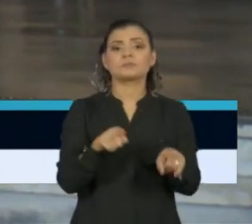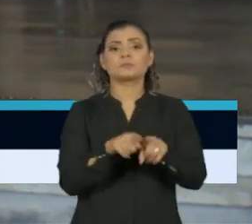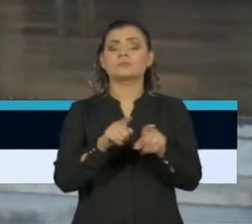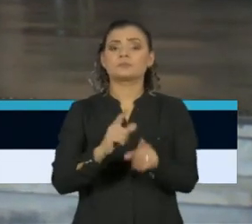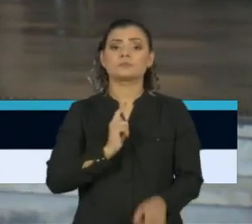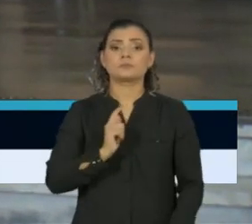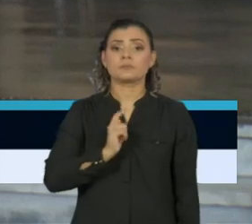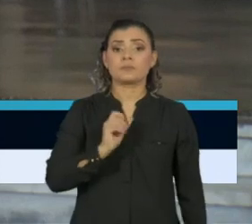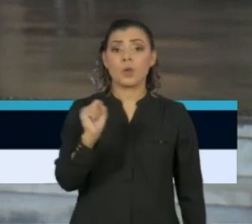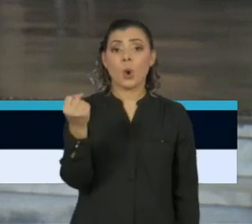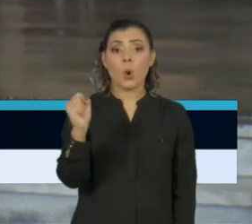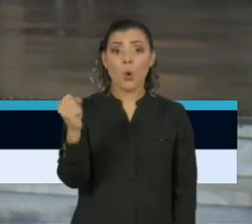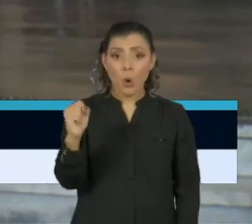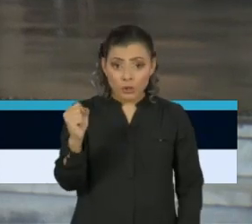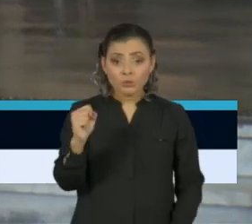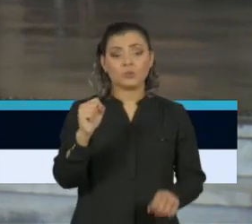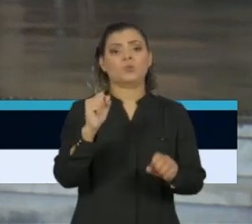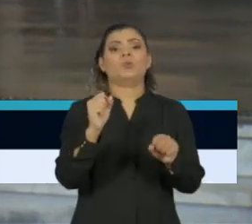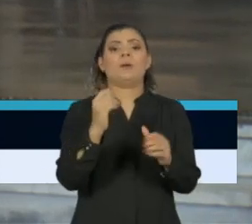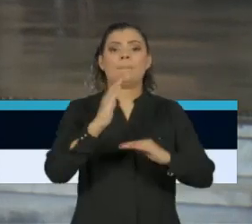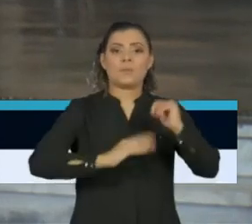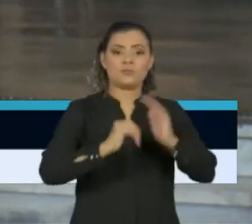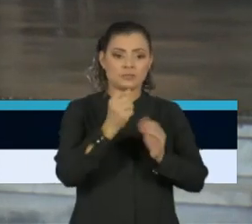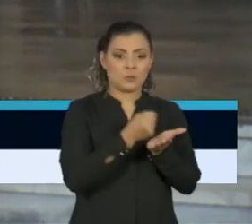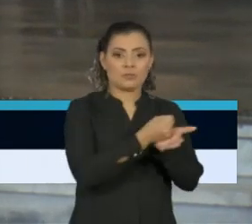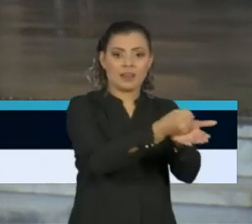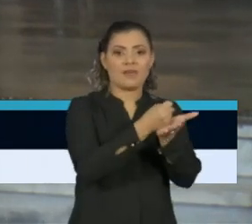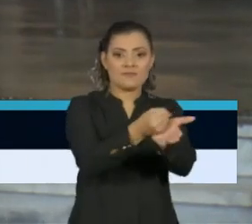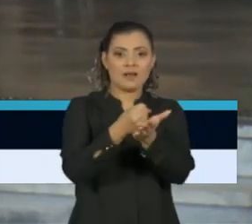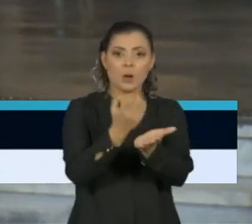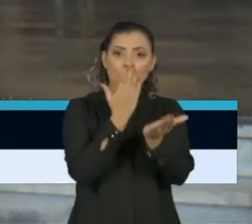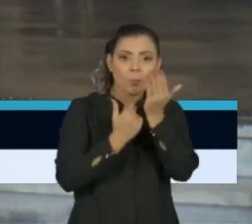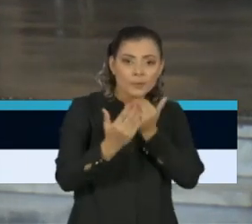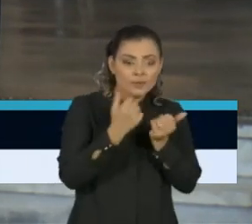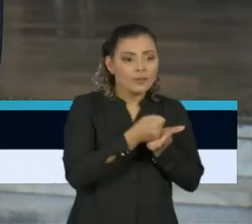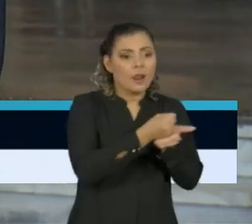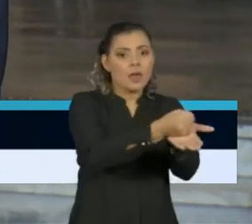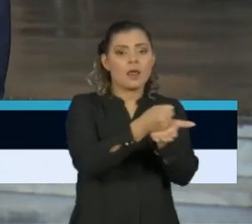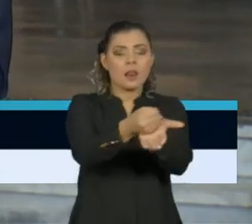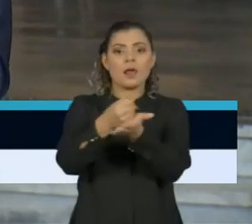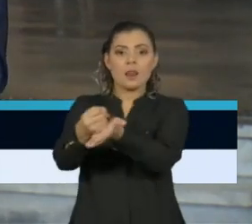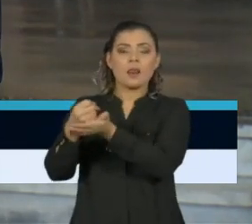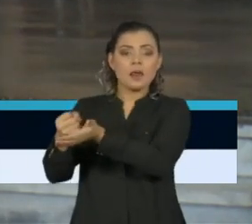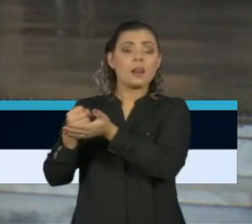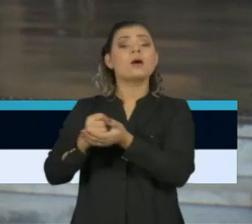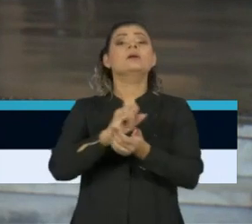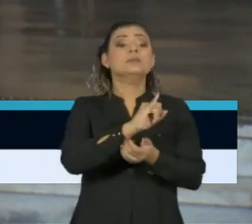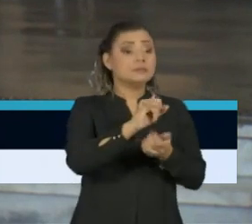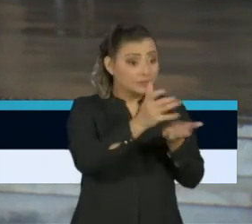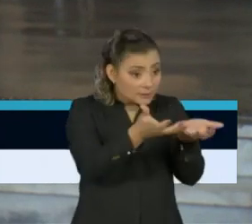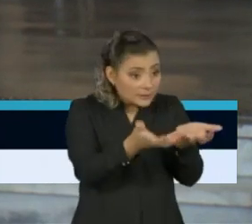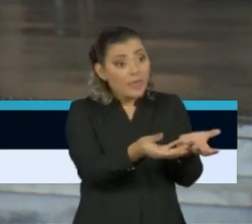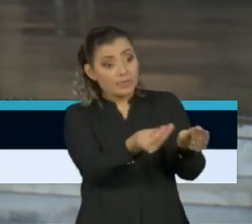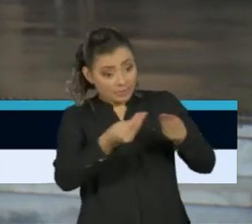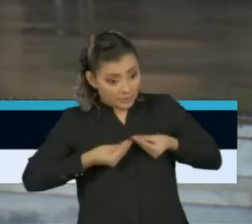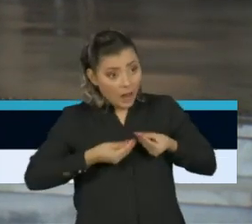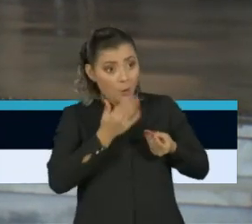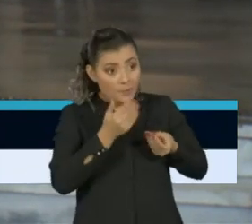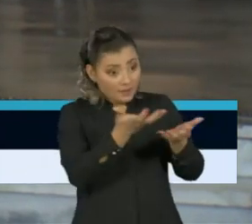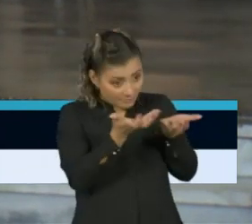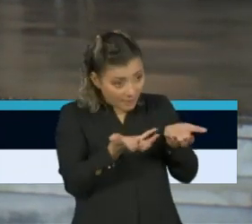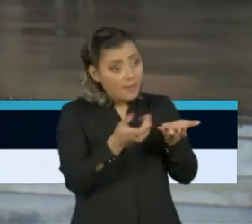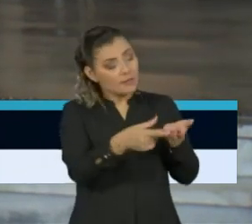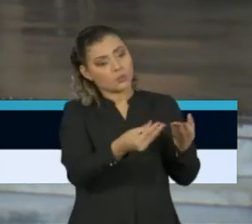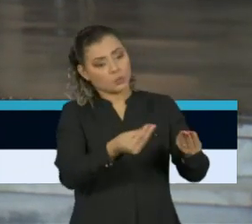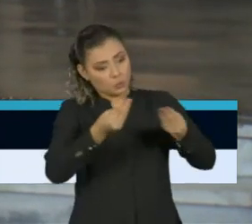8 drive-thrus para as pessoas poderem levar alimentos que vão ser recolhidos para a nossa central depois para poder